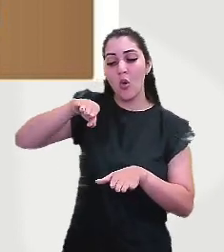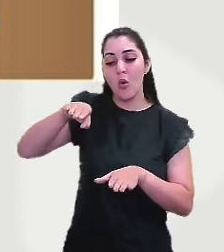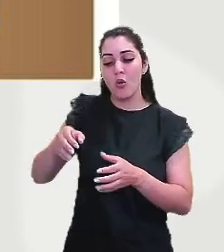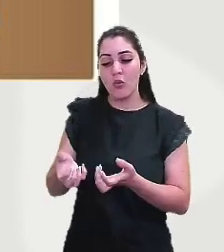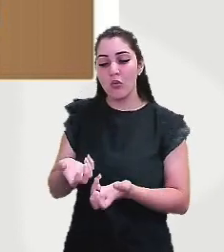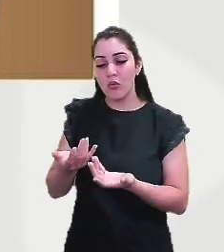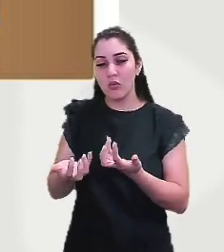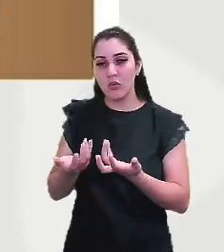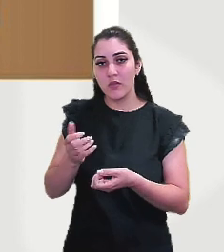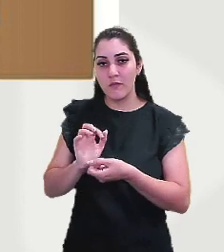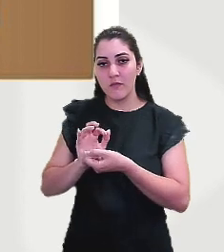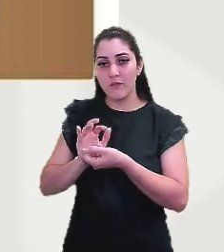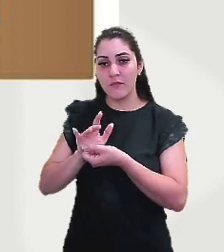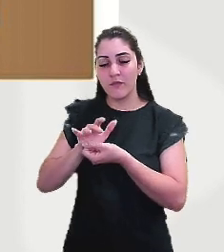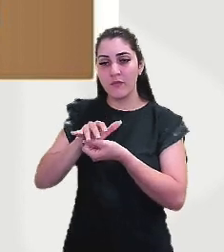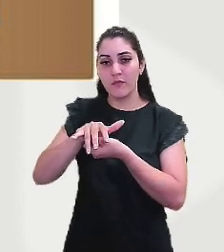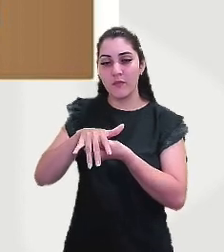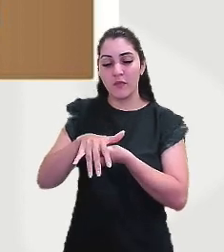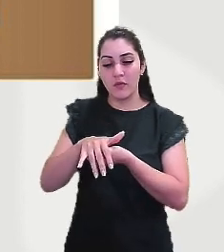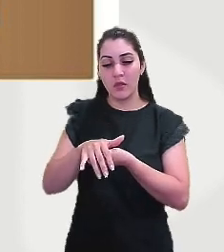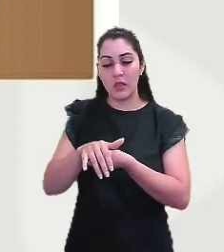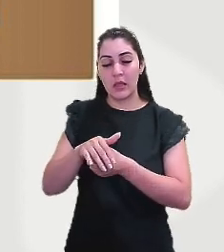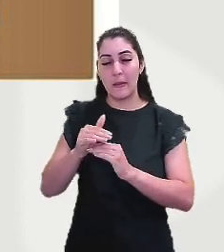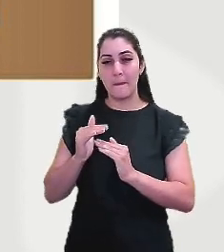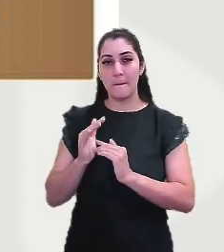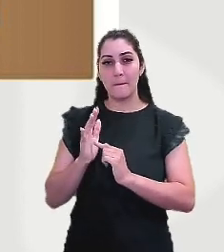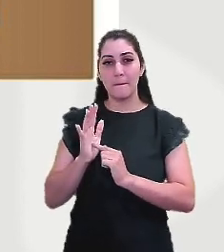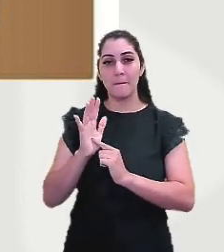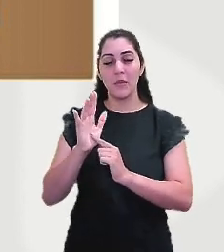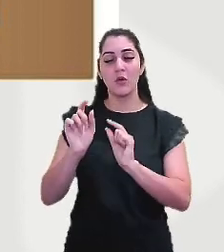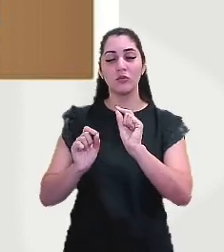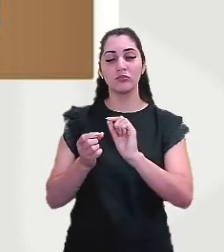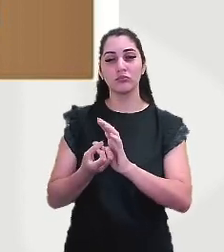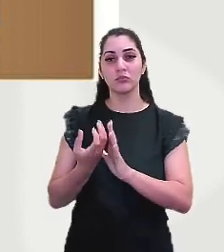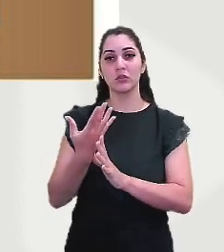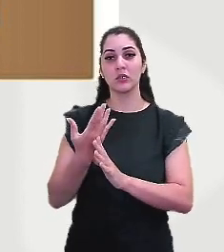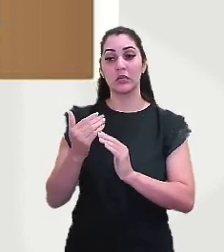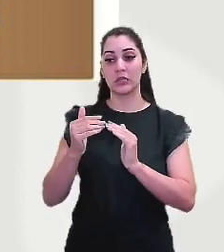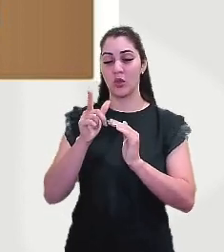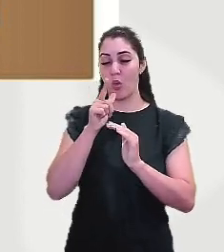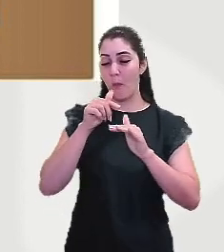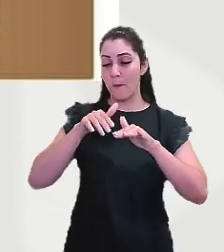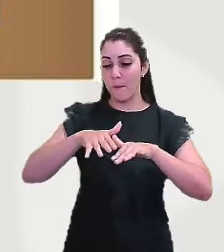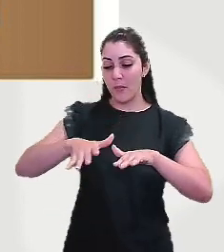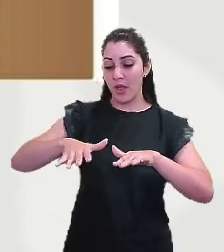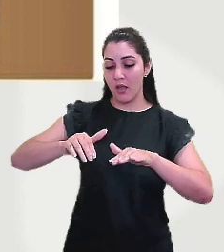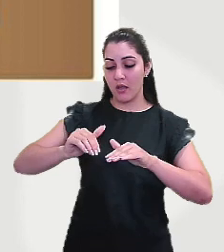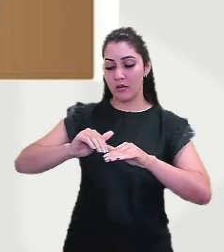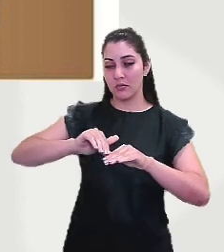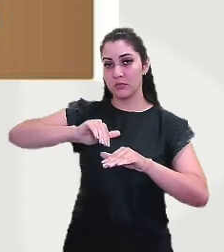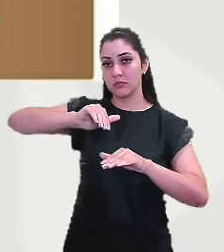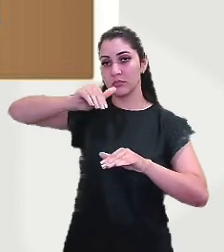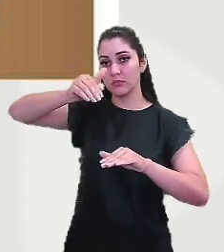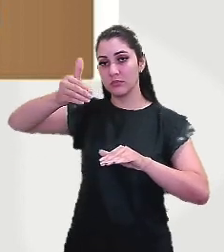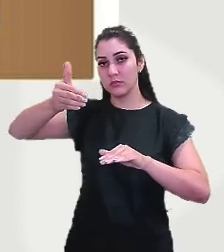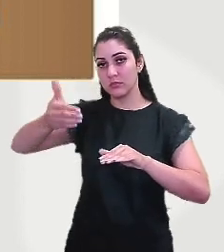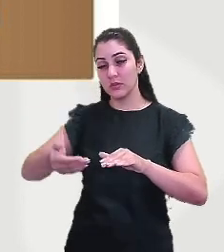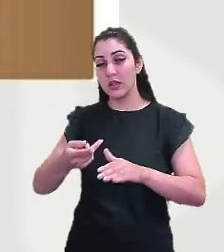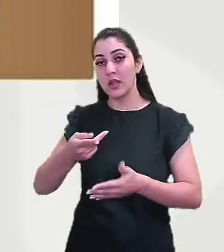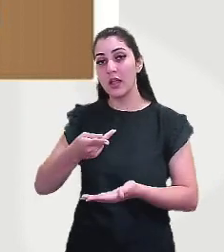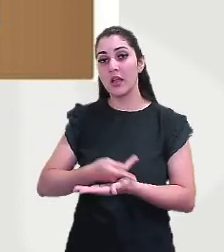E quando elas aparecem, né, se tornam tão altas que aparecem acima do nível do mar, formam ilhas,